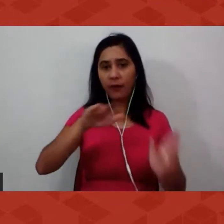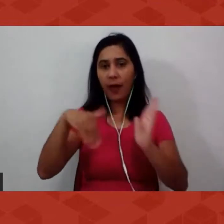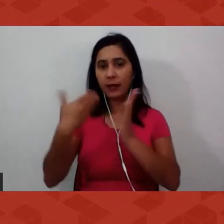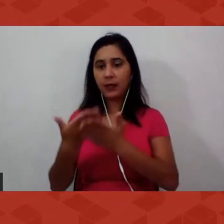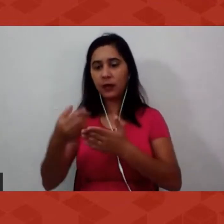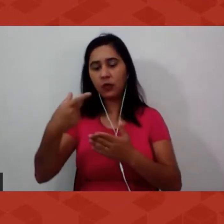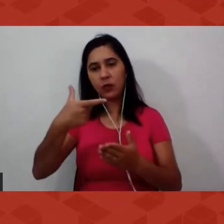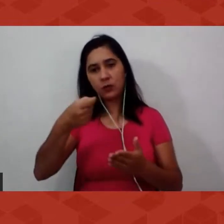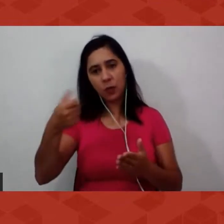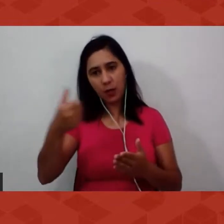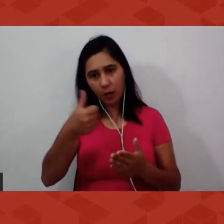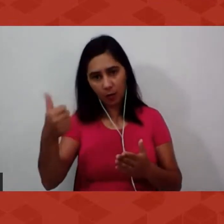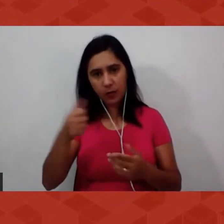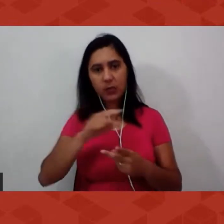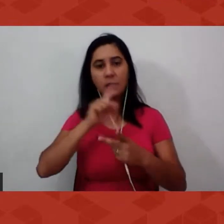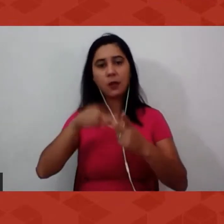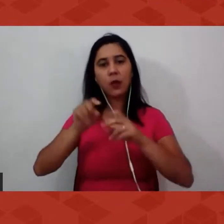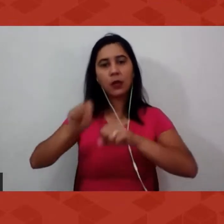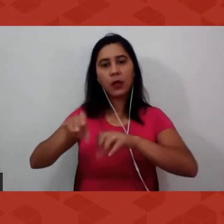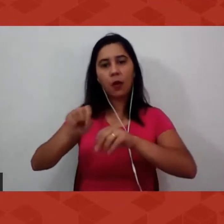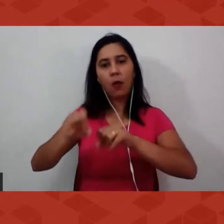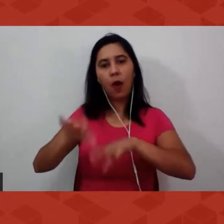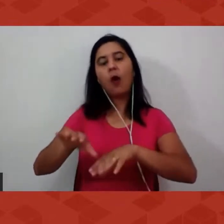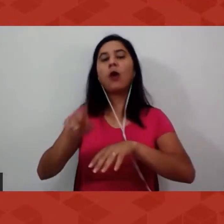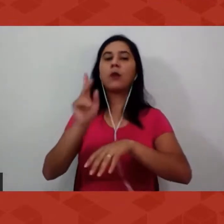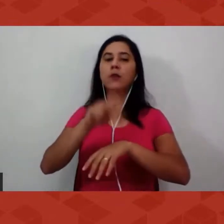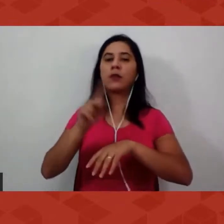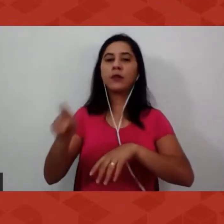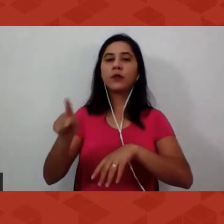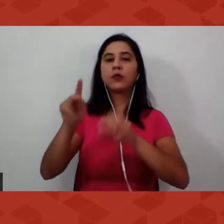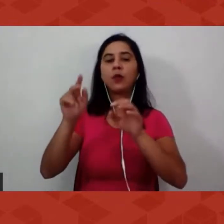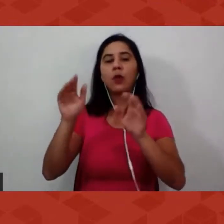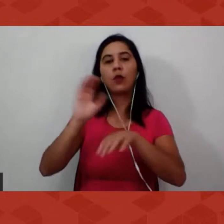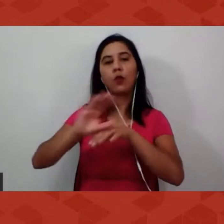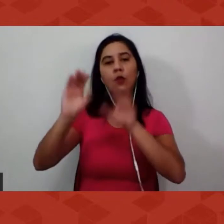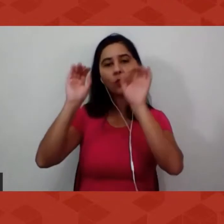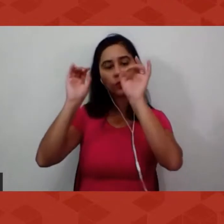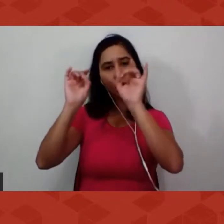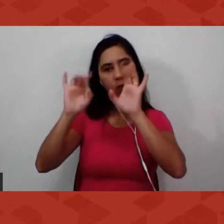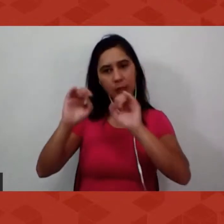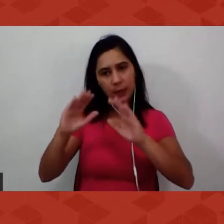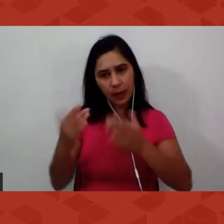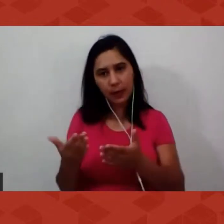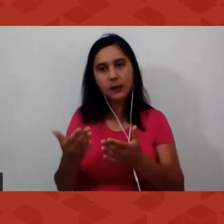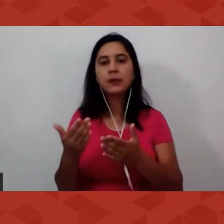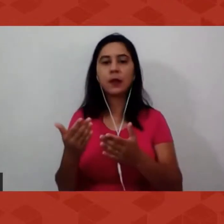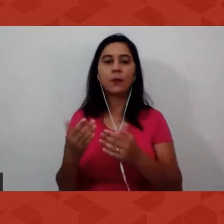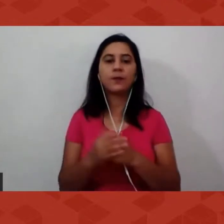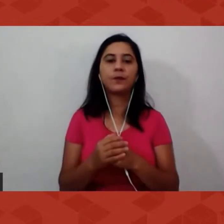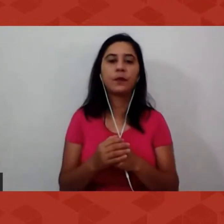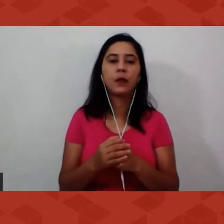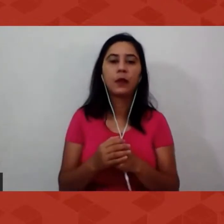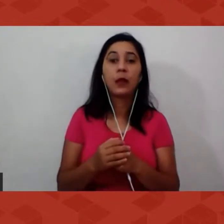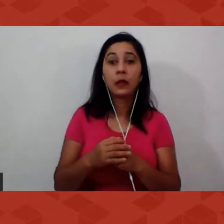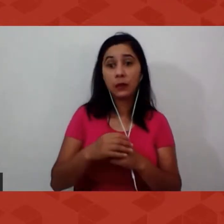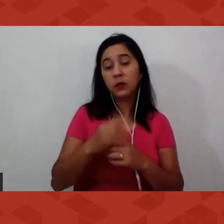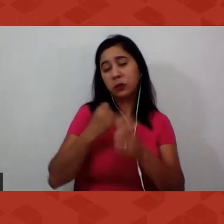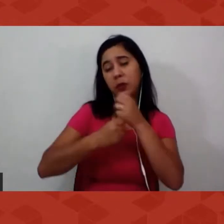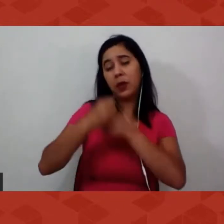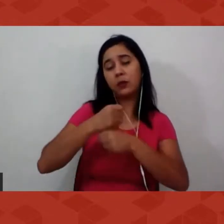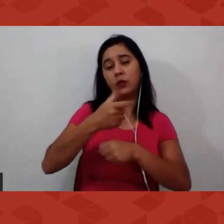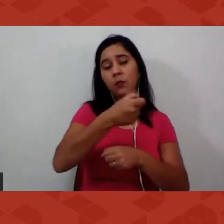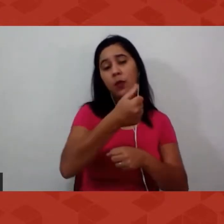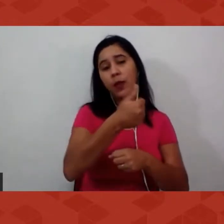curso de especialização em gestão e materiais para implantes ortopédicos, 2012 a 2014, da UFSCar.